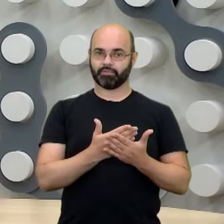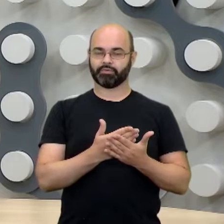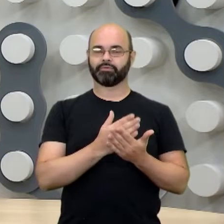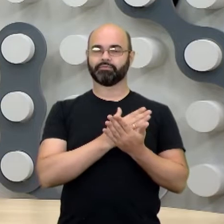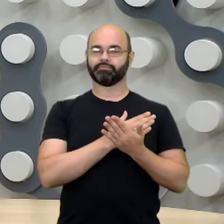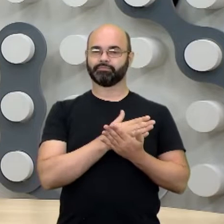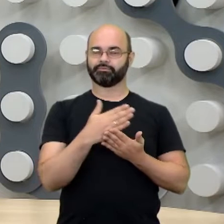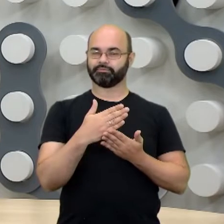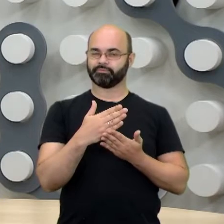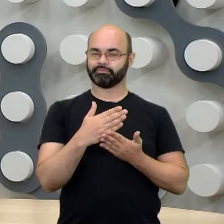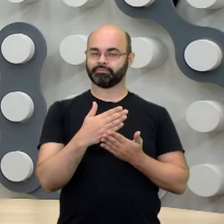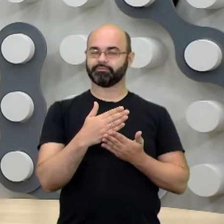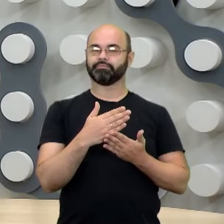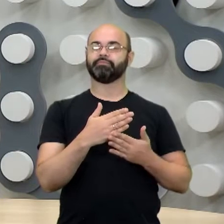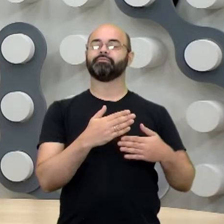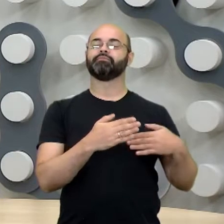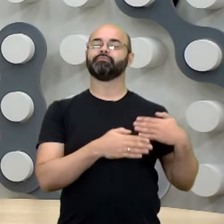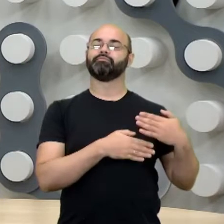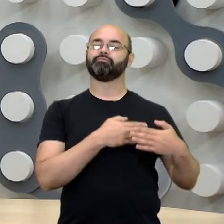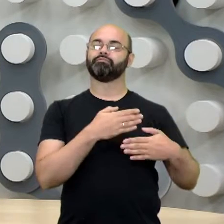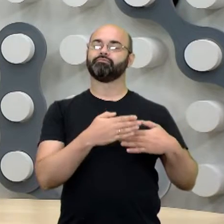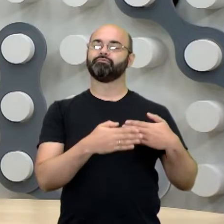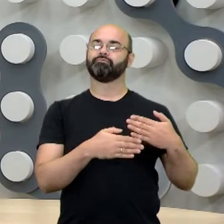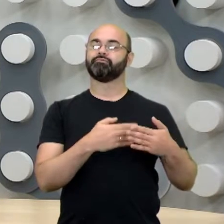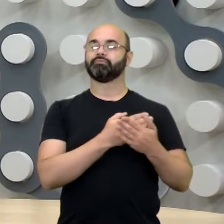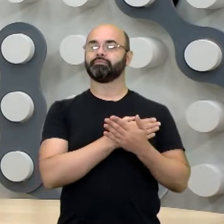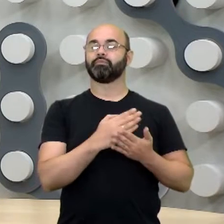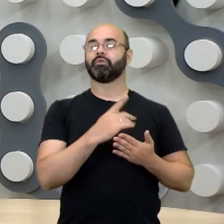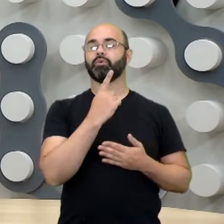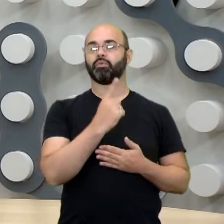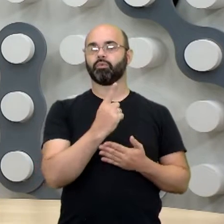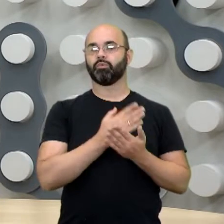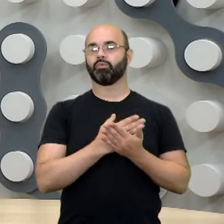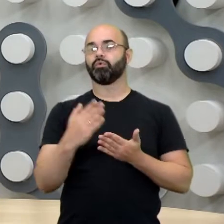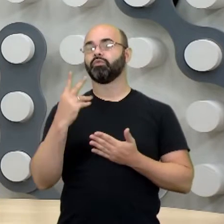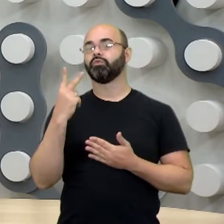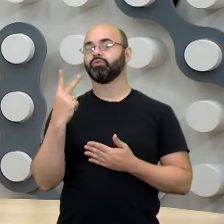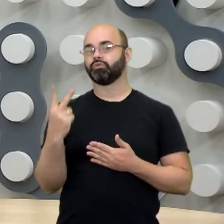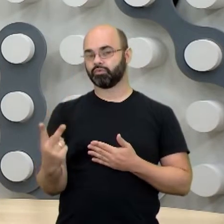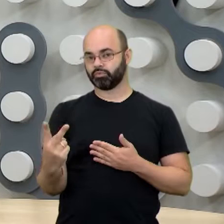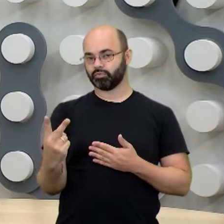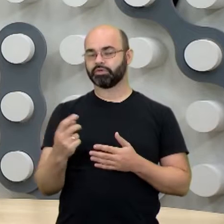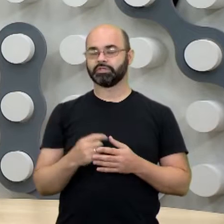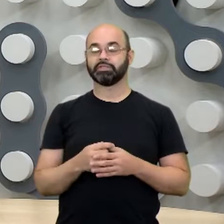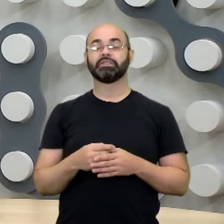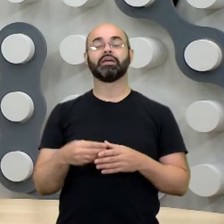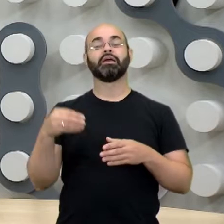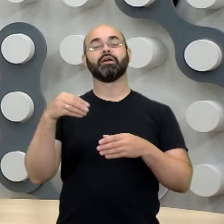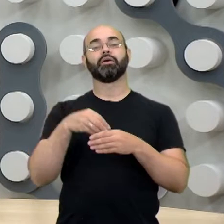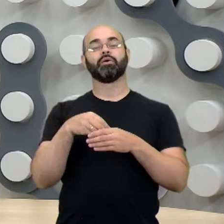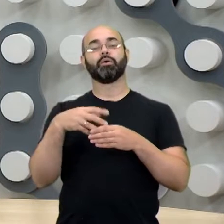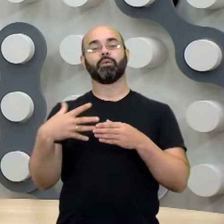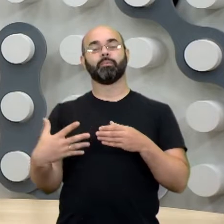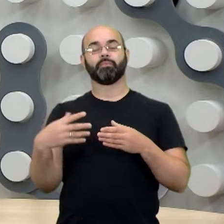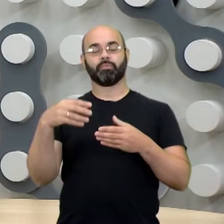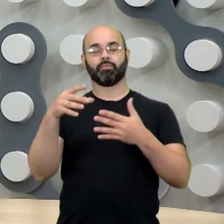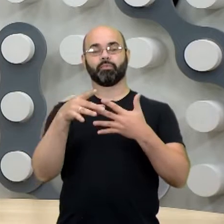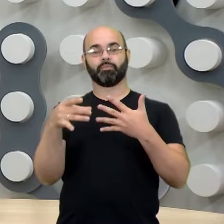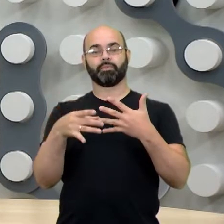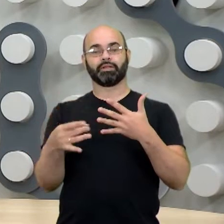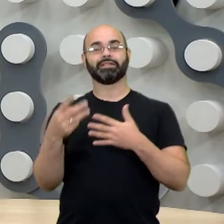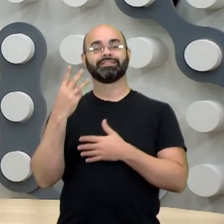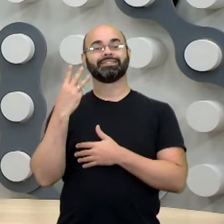dando continuidade agora à introdução 2, faz parte aí do componente 3 deste aprofundamento aí que fala